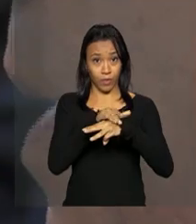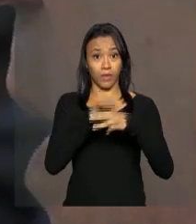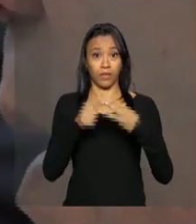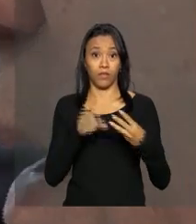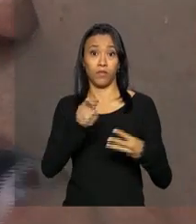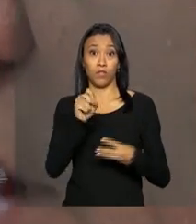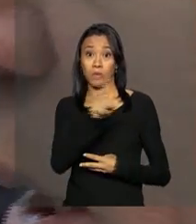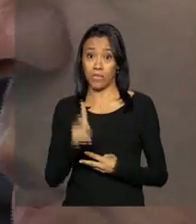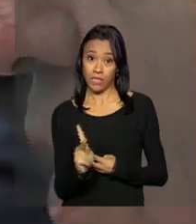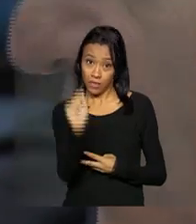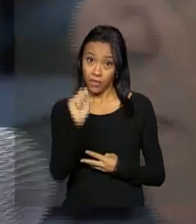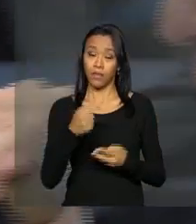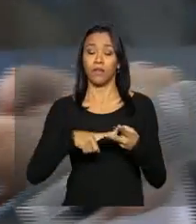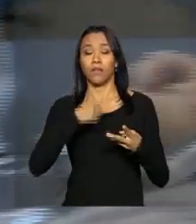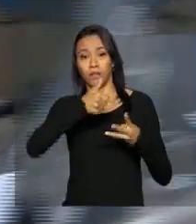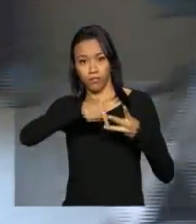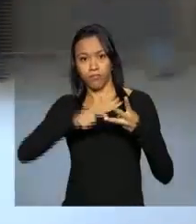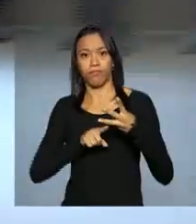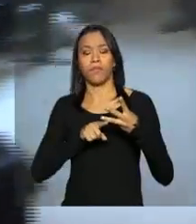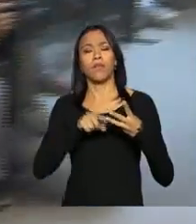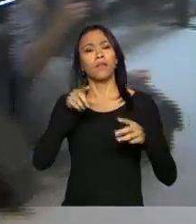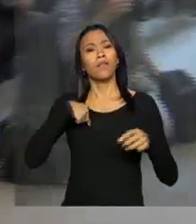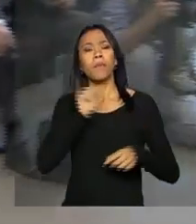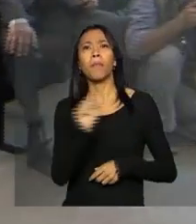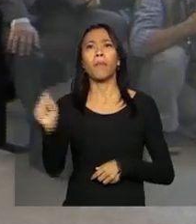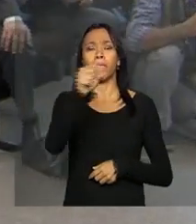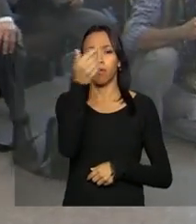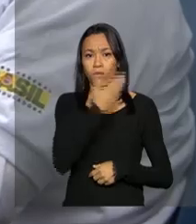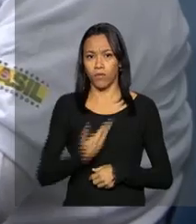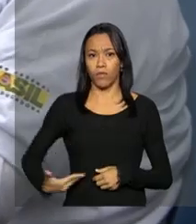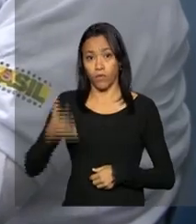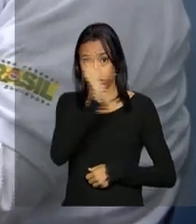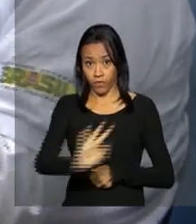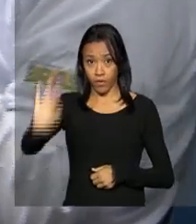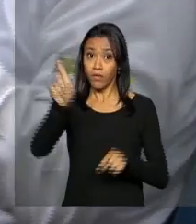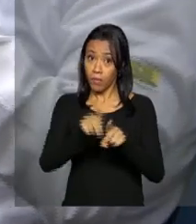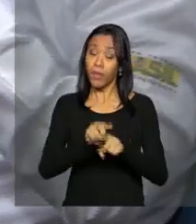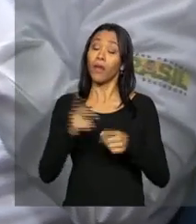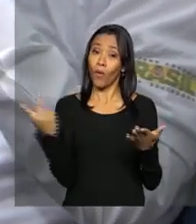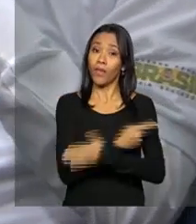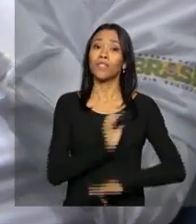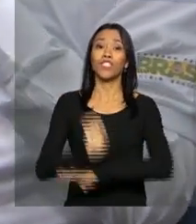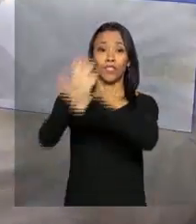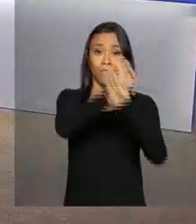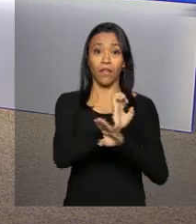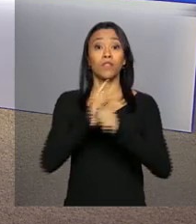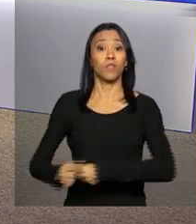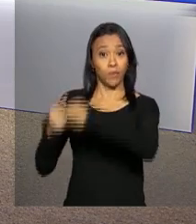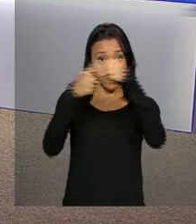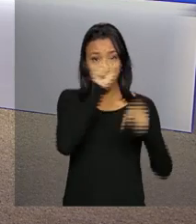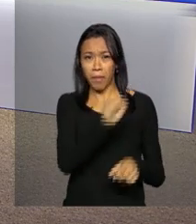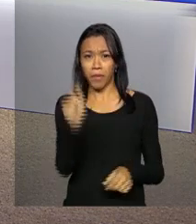vírus zca nos prédios públicos além do dos prédios federais a mobilização também ocorre nos estados e municípios o